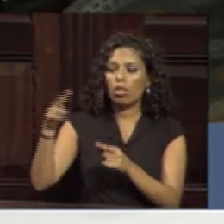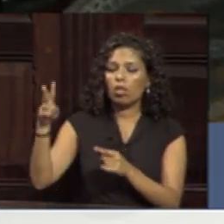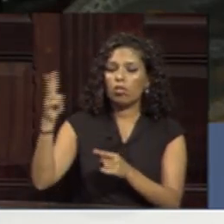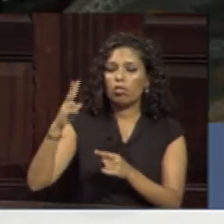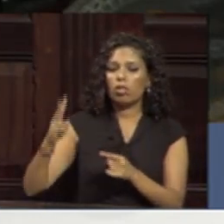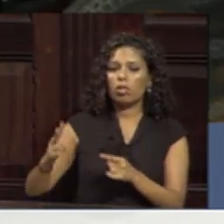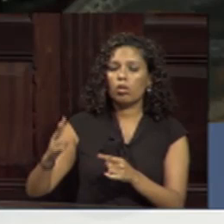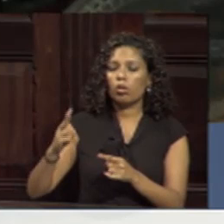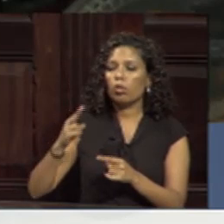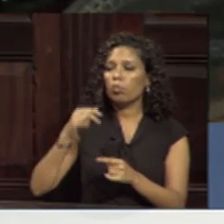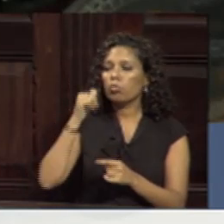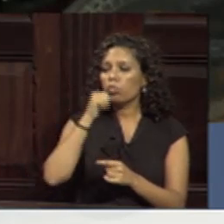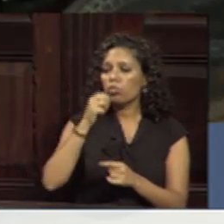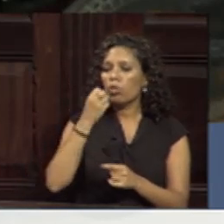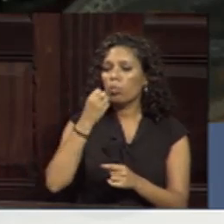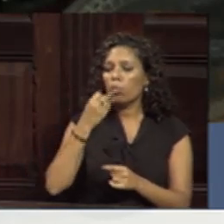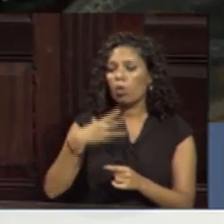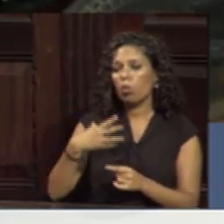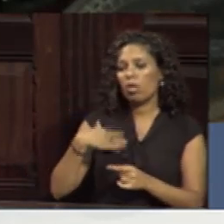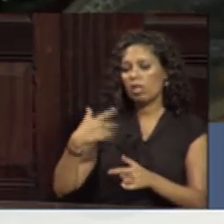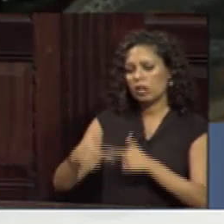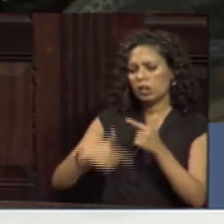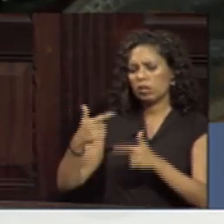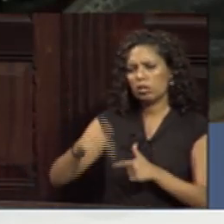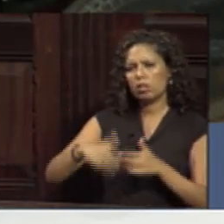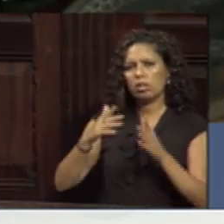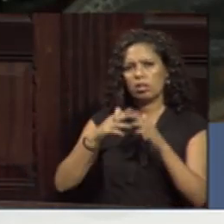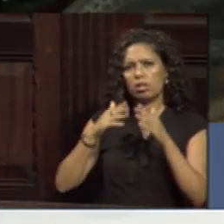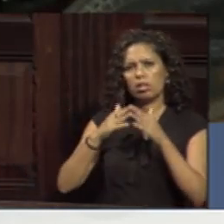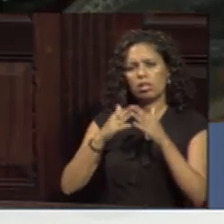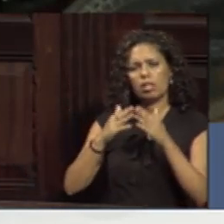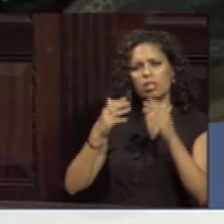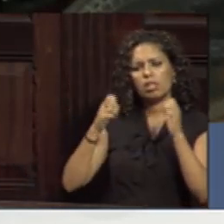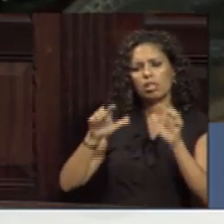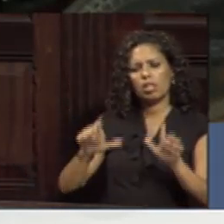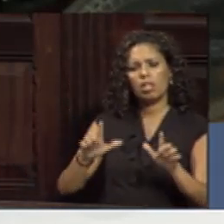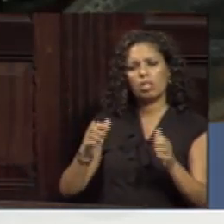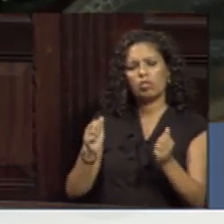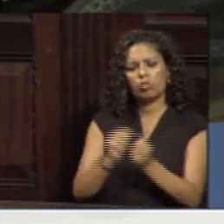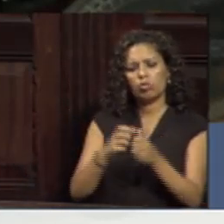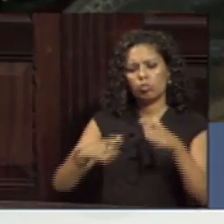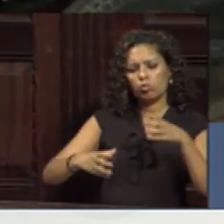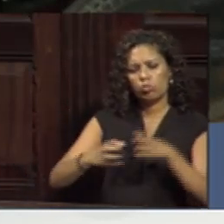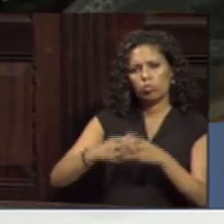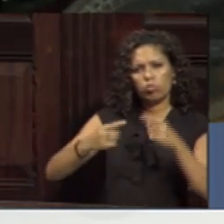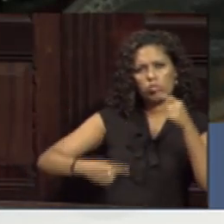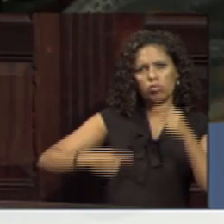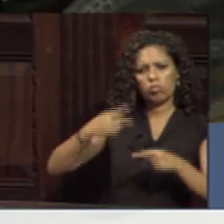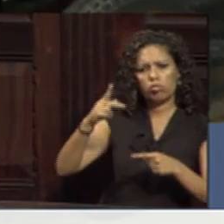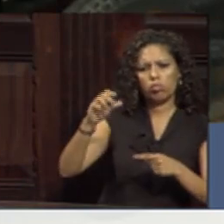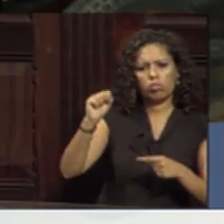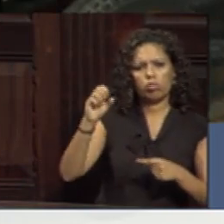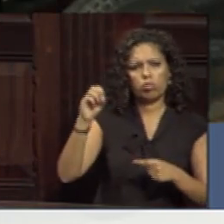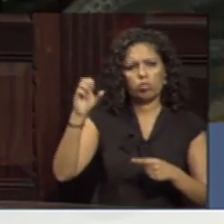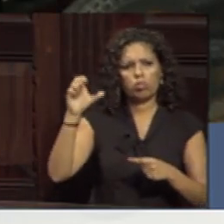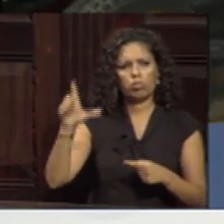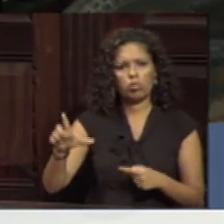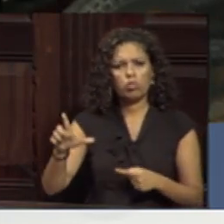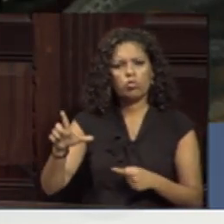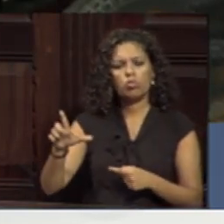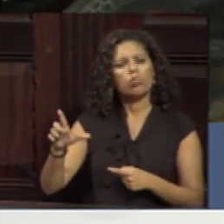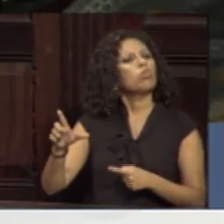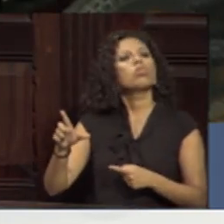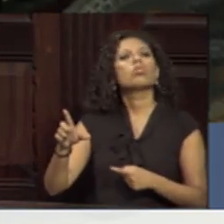esteve nessa casa um período longo, junto com a bancada do PSOL, Quero ser solidário aqui também ao pessoal que